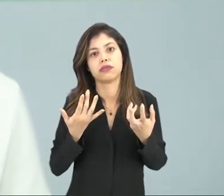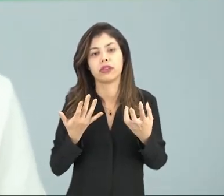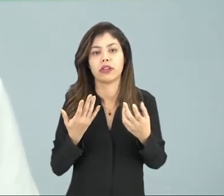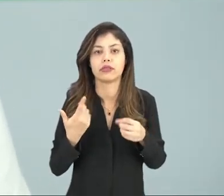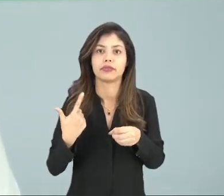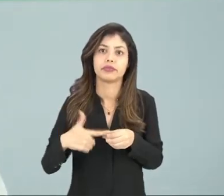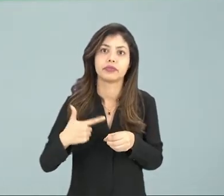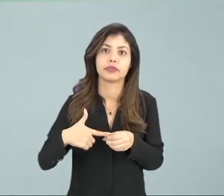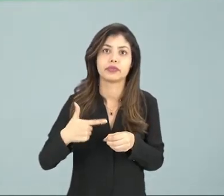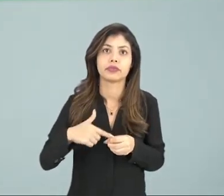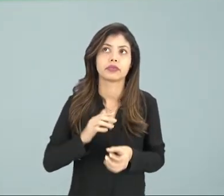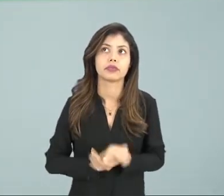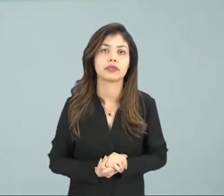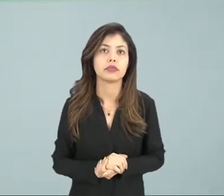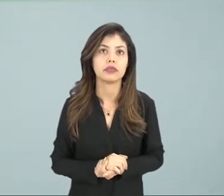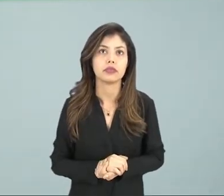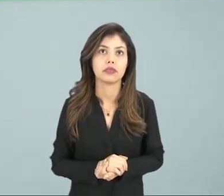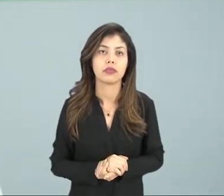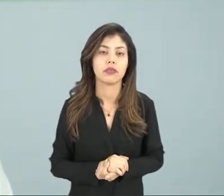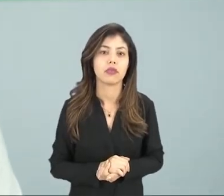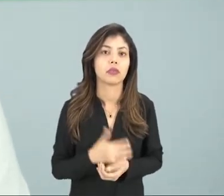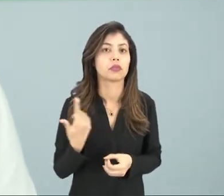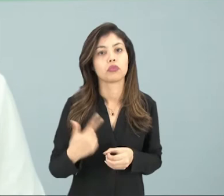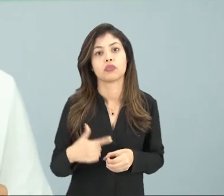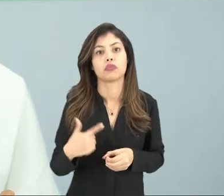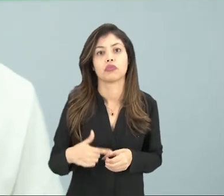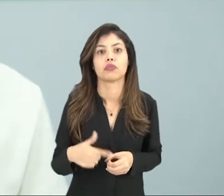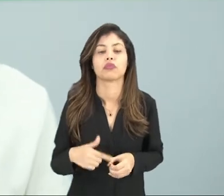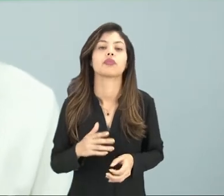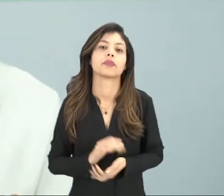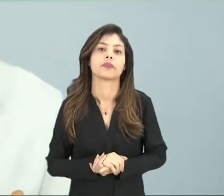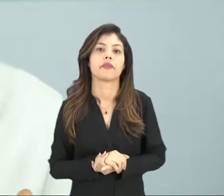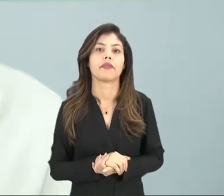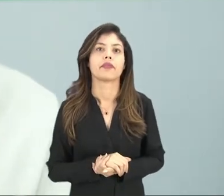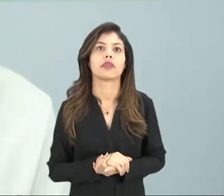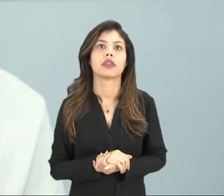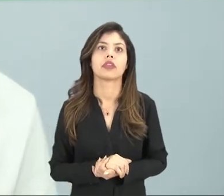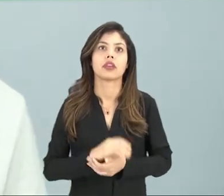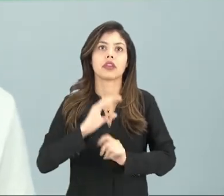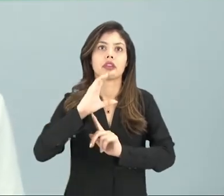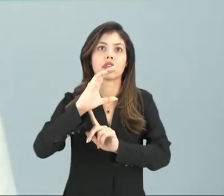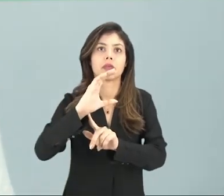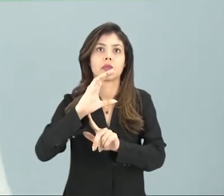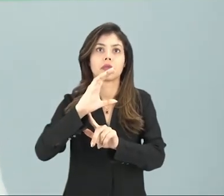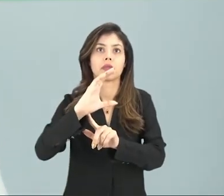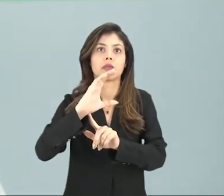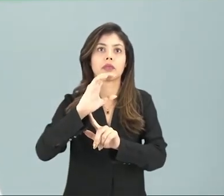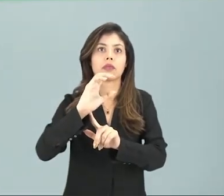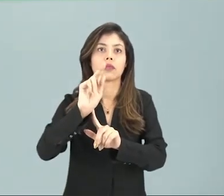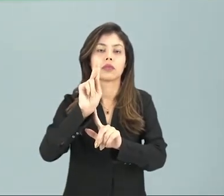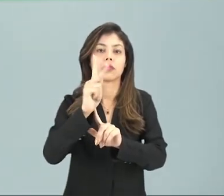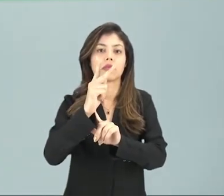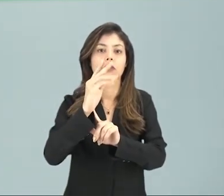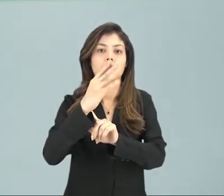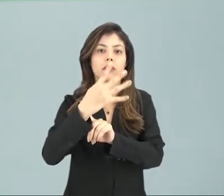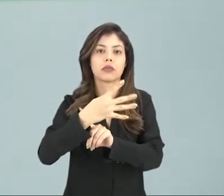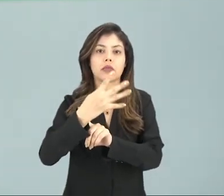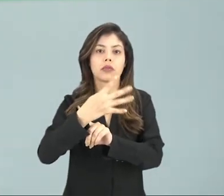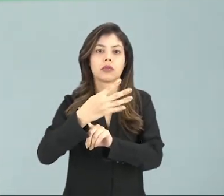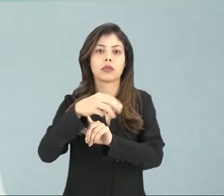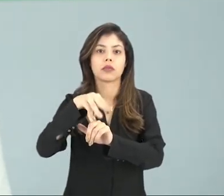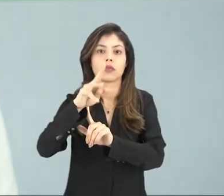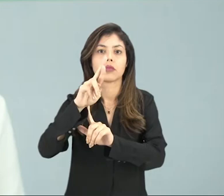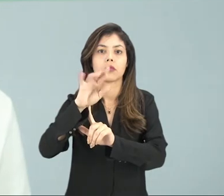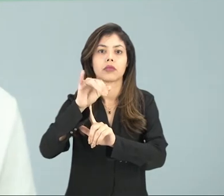derivados do petróleo né são os combustíveis fósseis nós temos o ch4 que é o gás metano